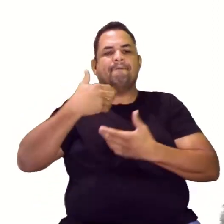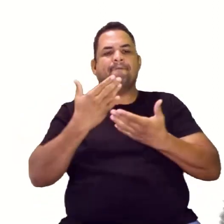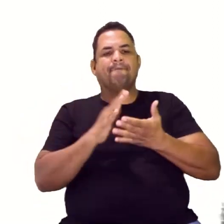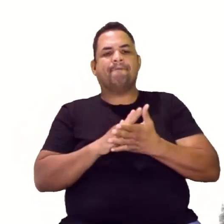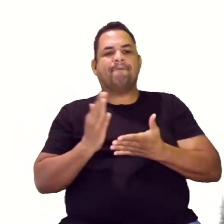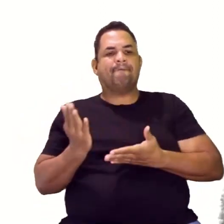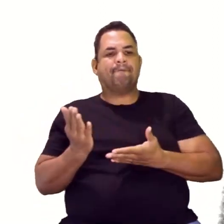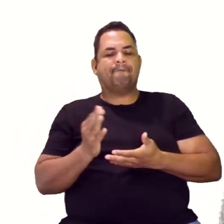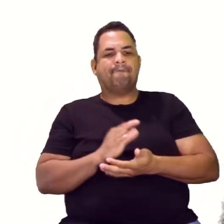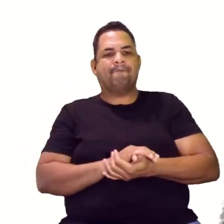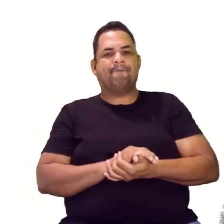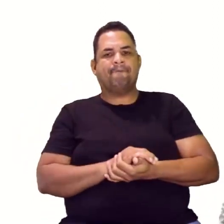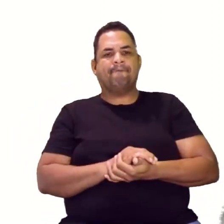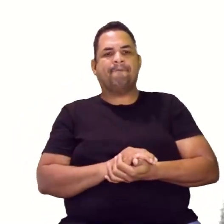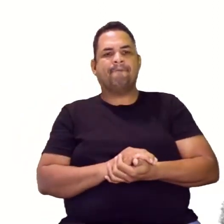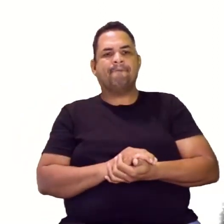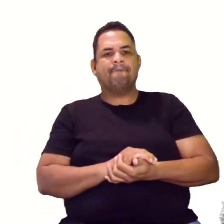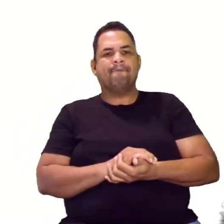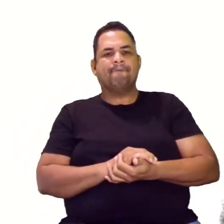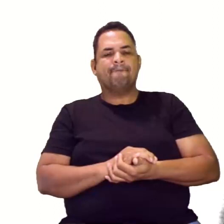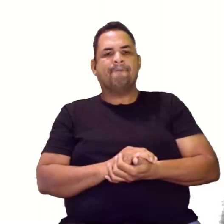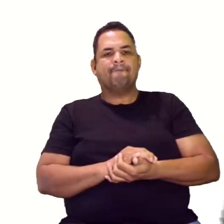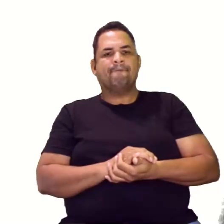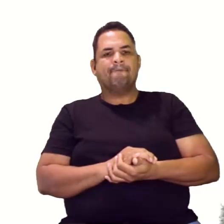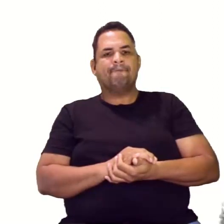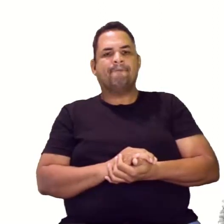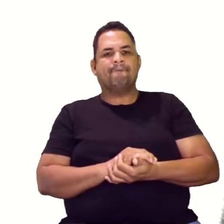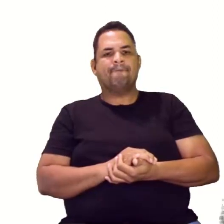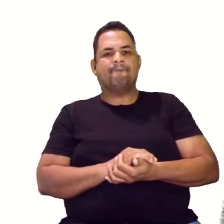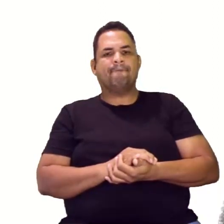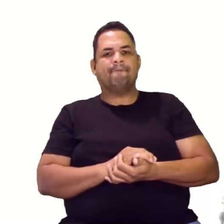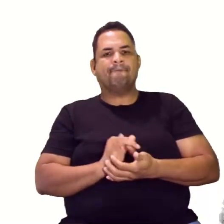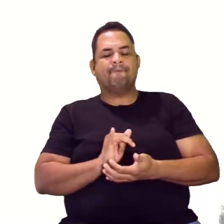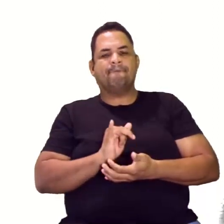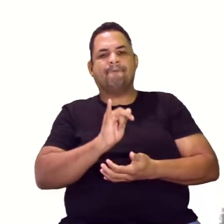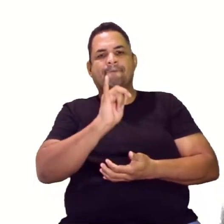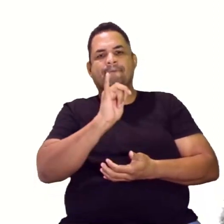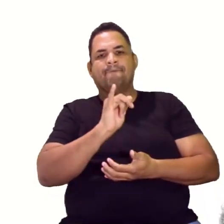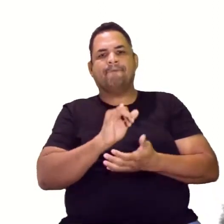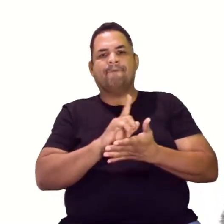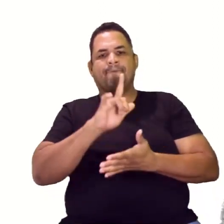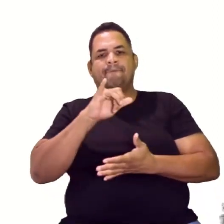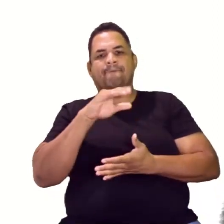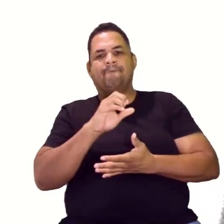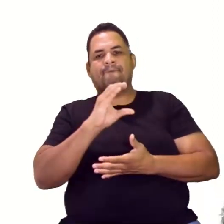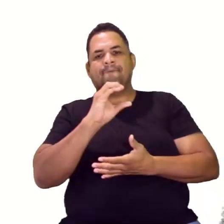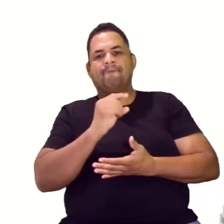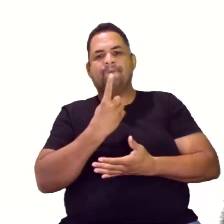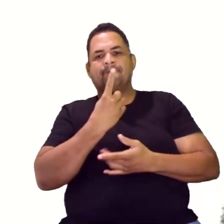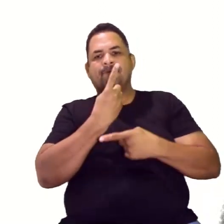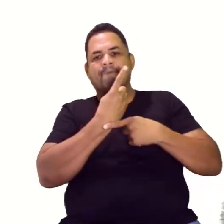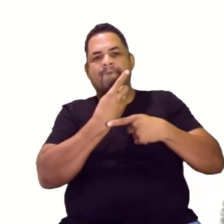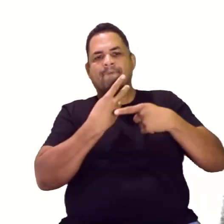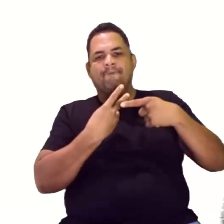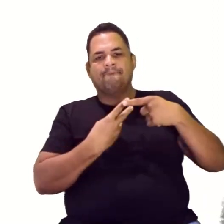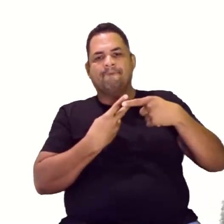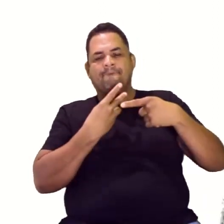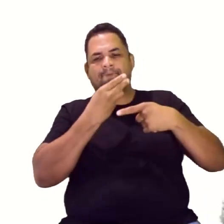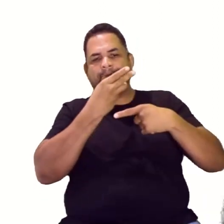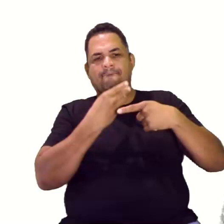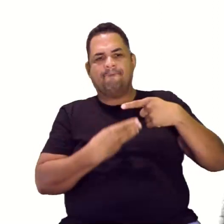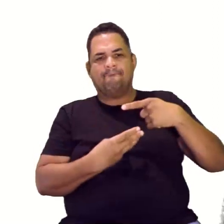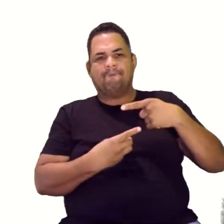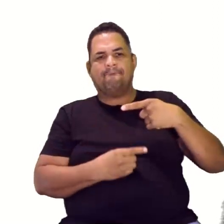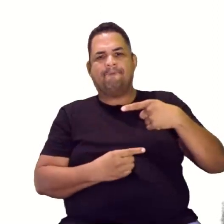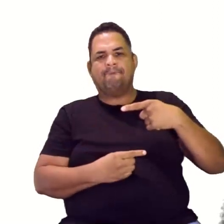Posso. Vamos lá. Ah, a gente pode... É, também. Vamos lá. Y é igual a log de 1 sobre 32.